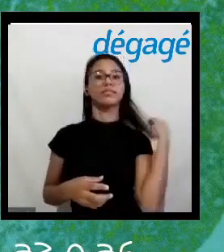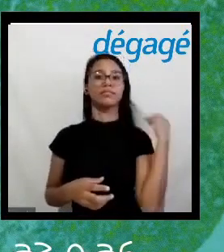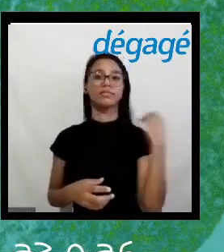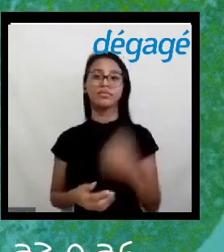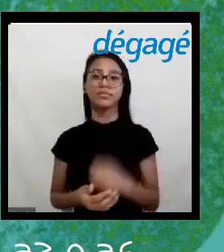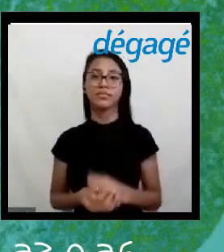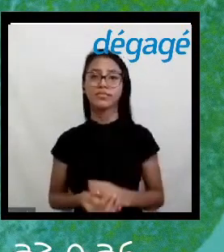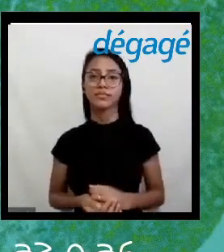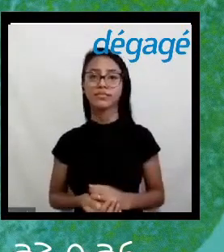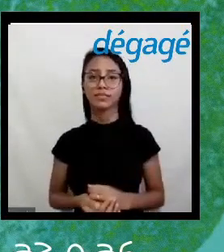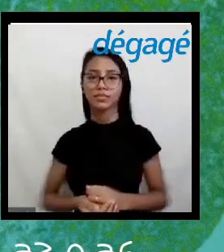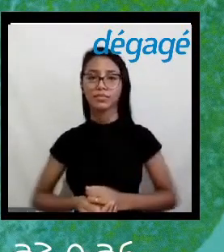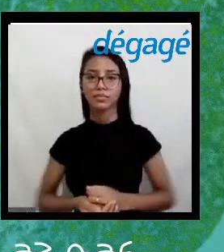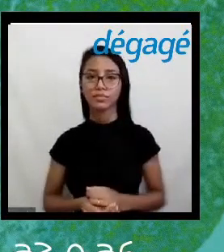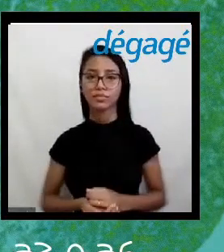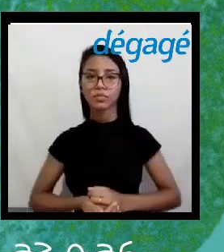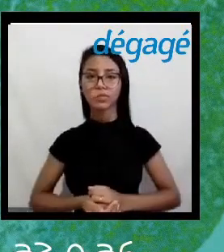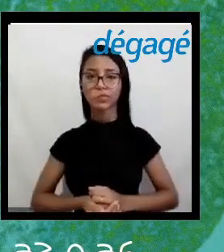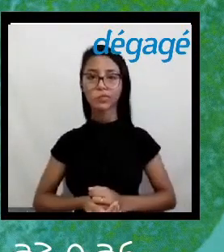aqui